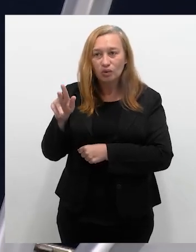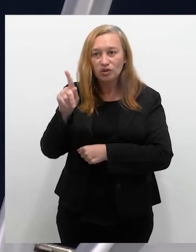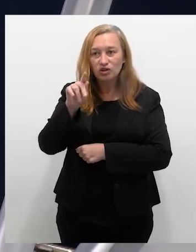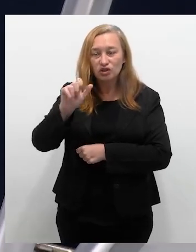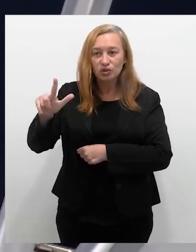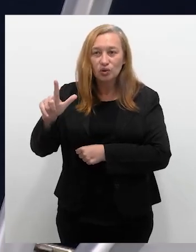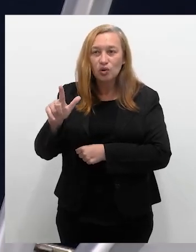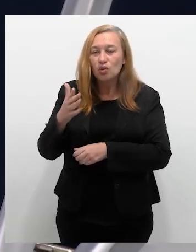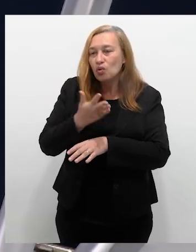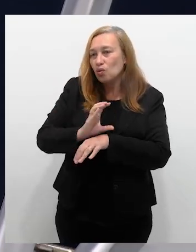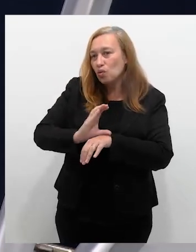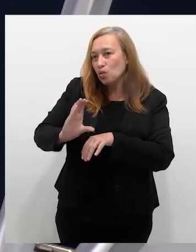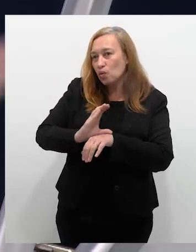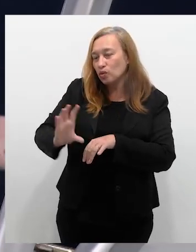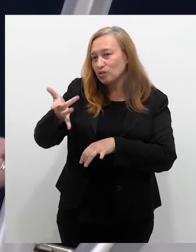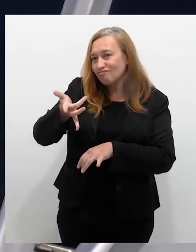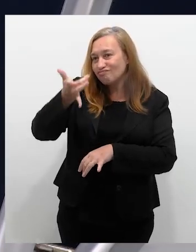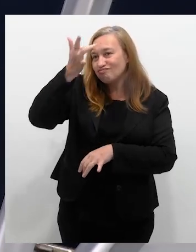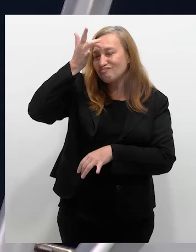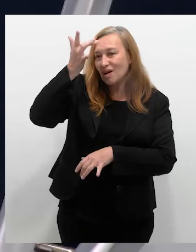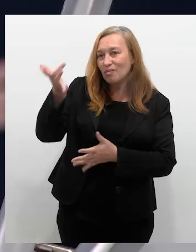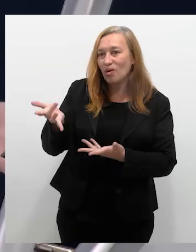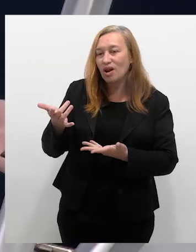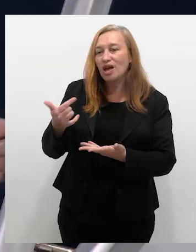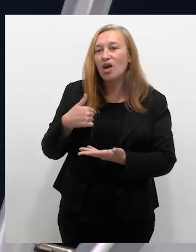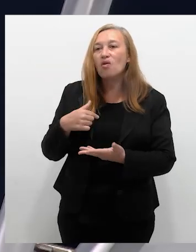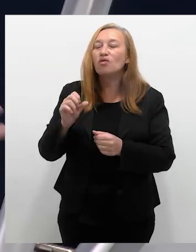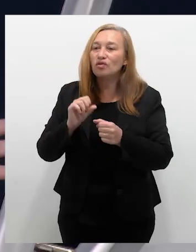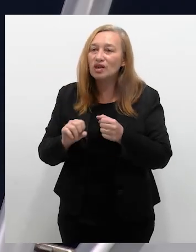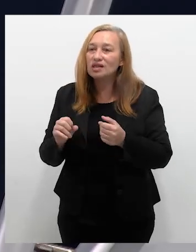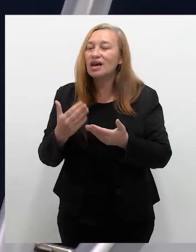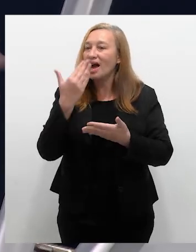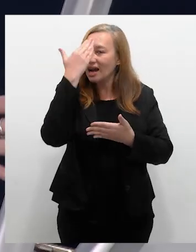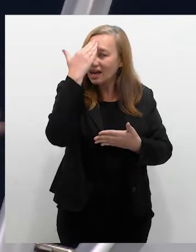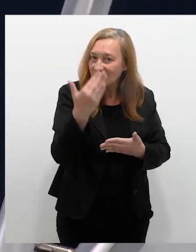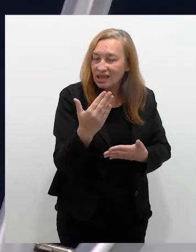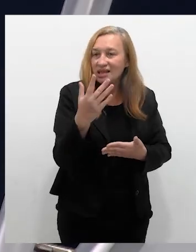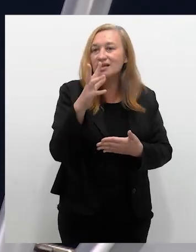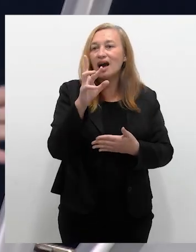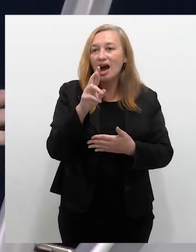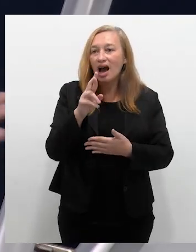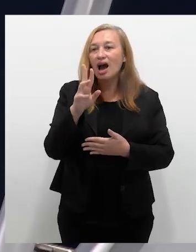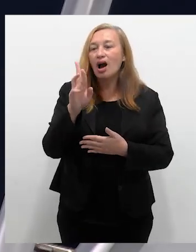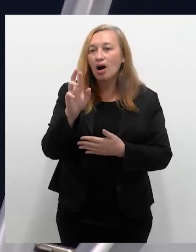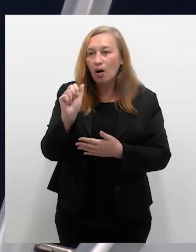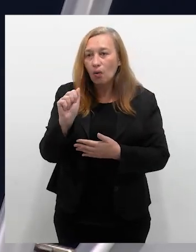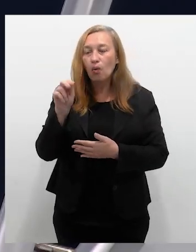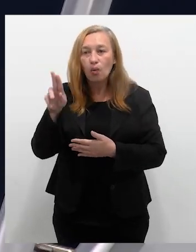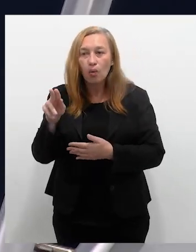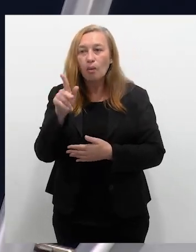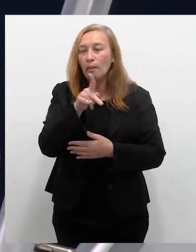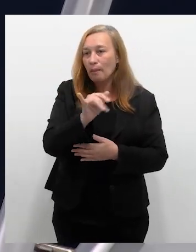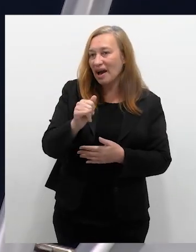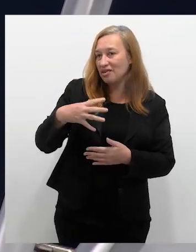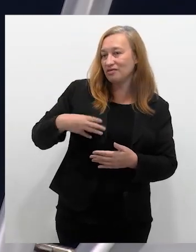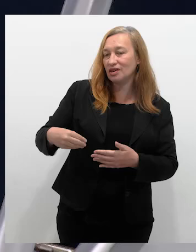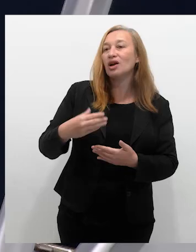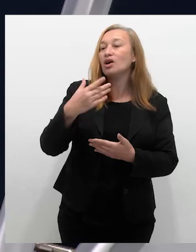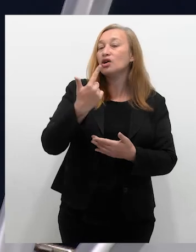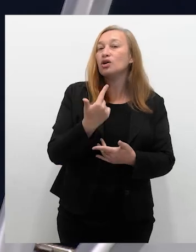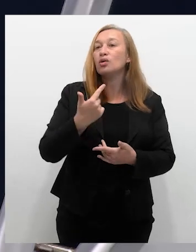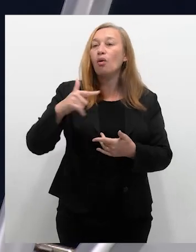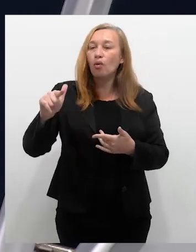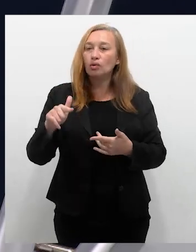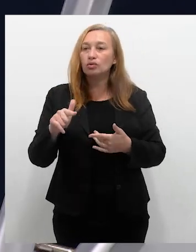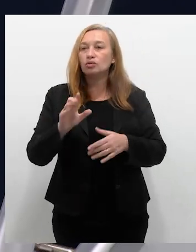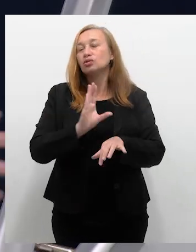de memorização. E que eu fiz, e adoro o Raulzinho, muito grata, Raul pai, um beijo para vocês. E outros cursos,